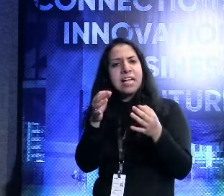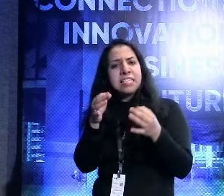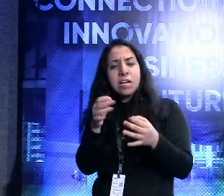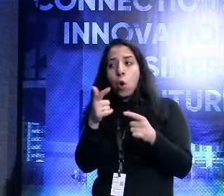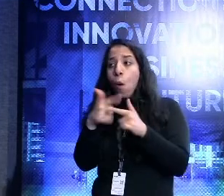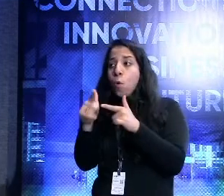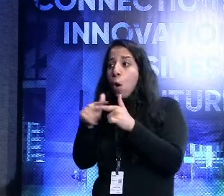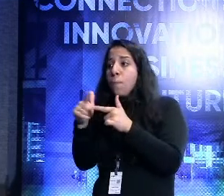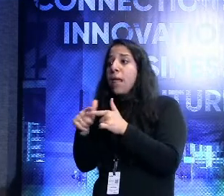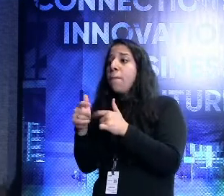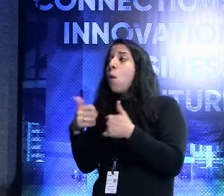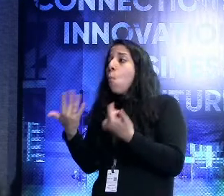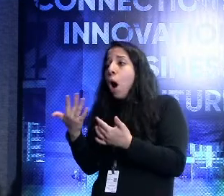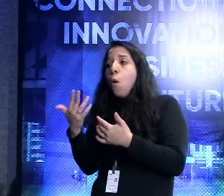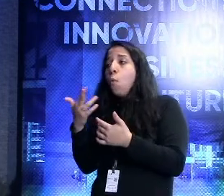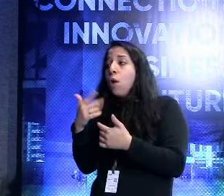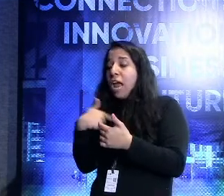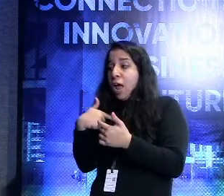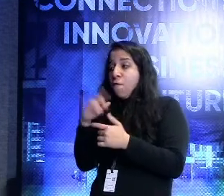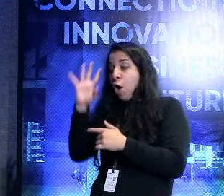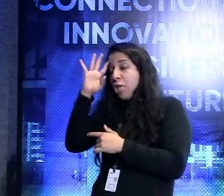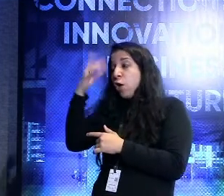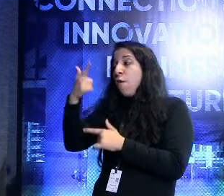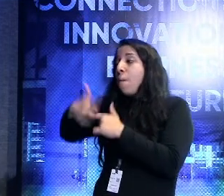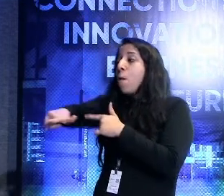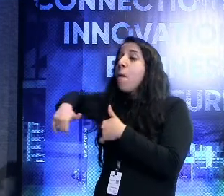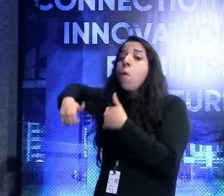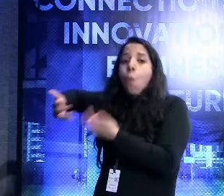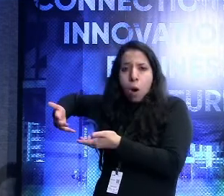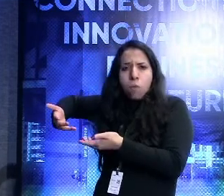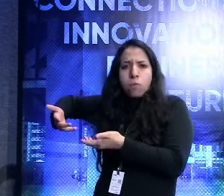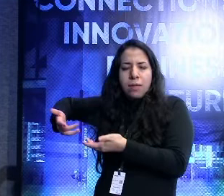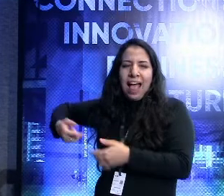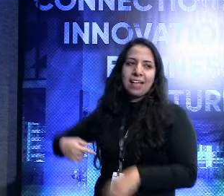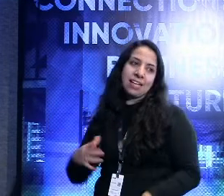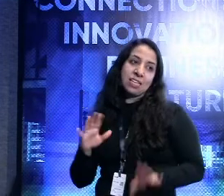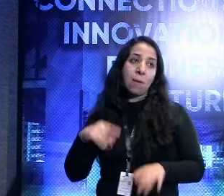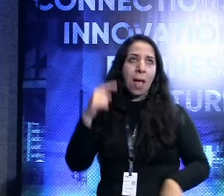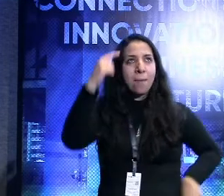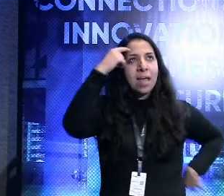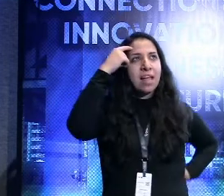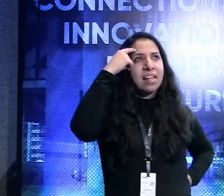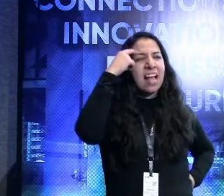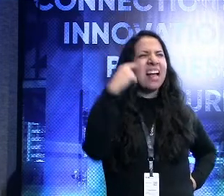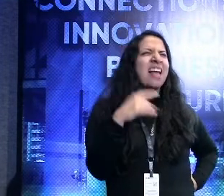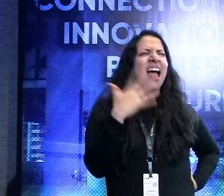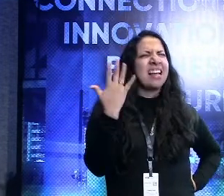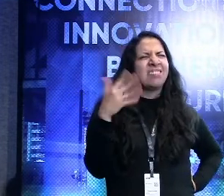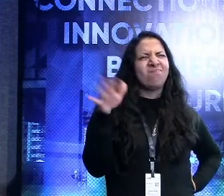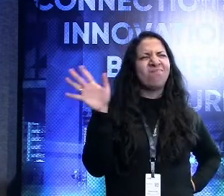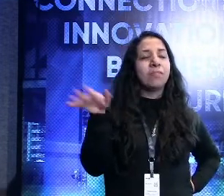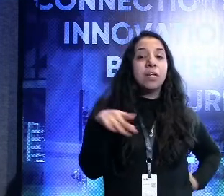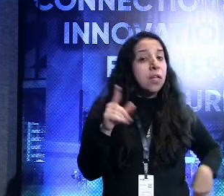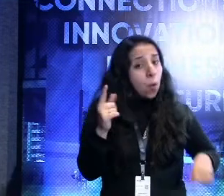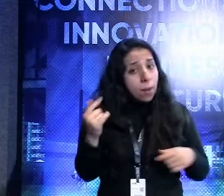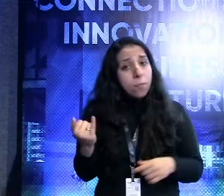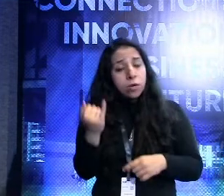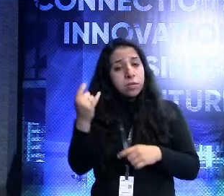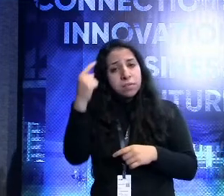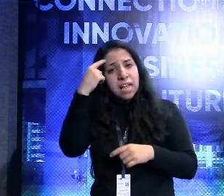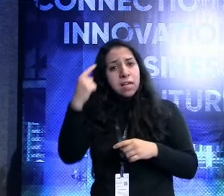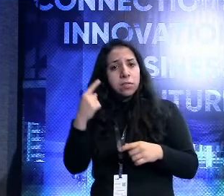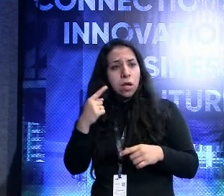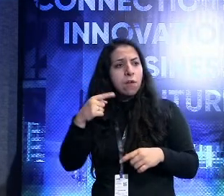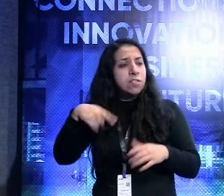estou tentando resolver. A gente não costuma parar para pensar nisso, né? De fato, a gente chega em muitas empresas, eu quero